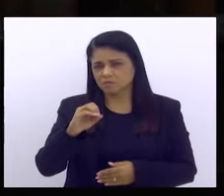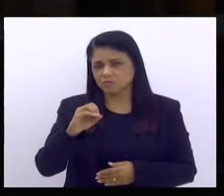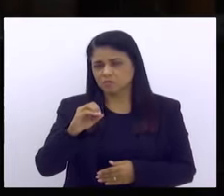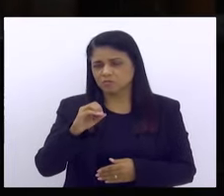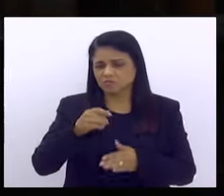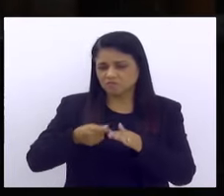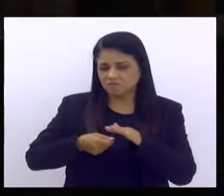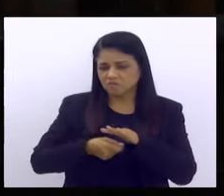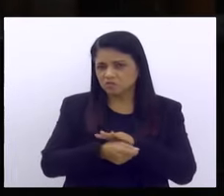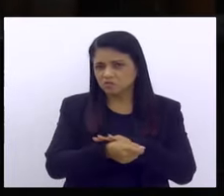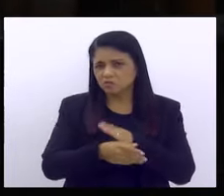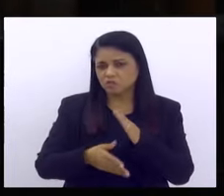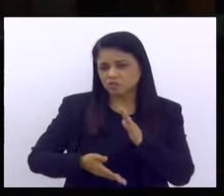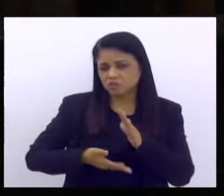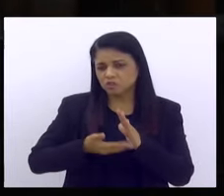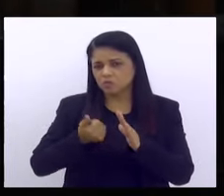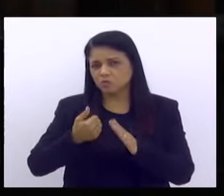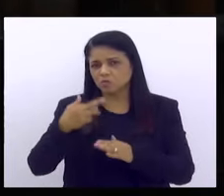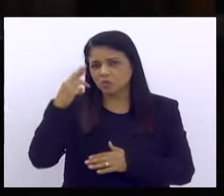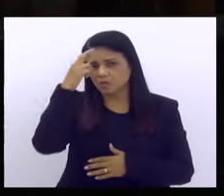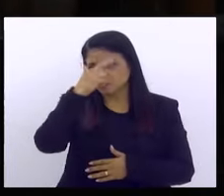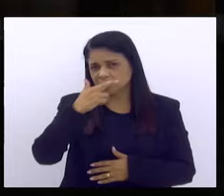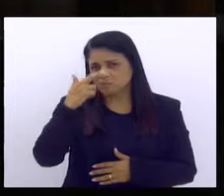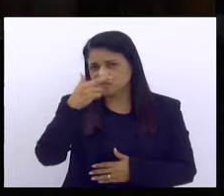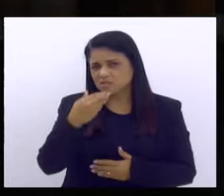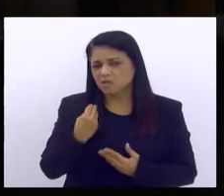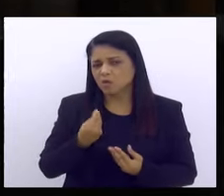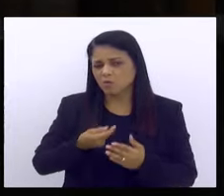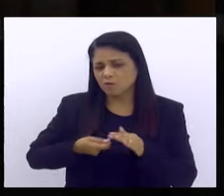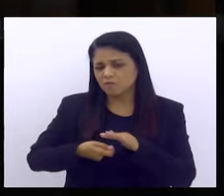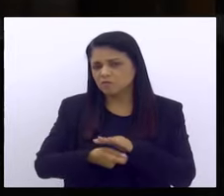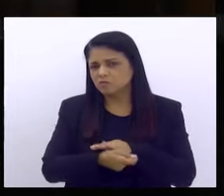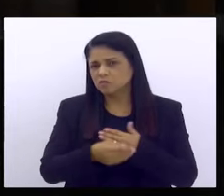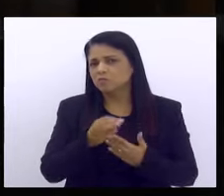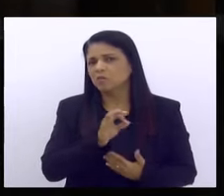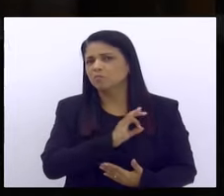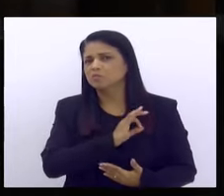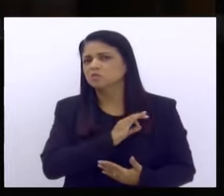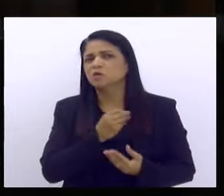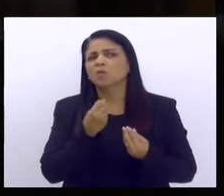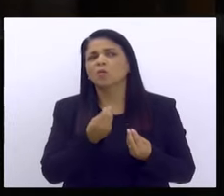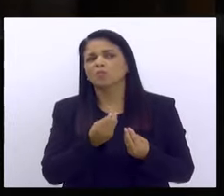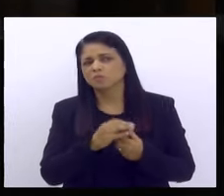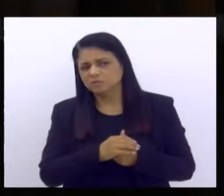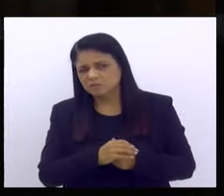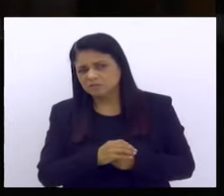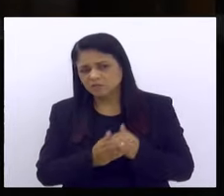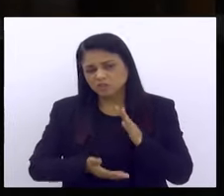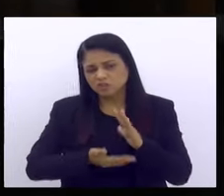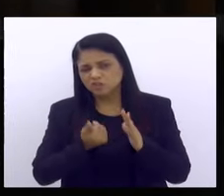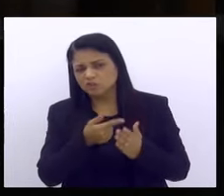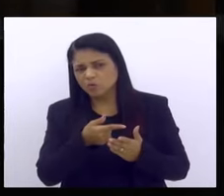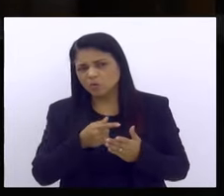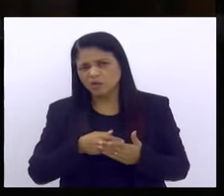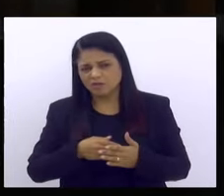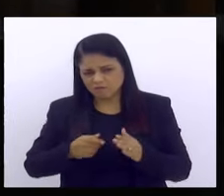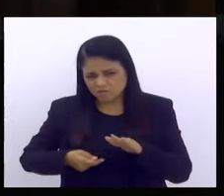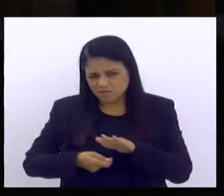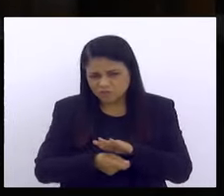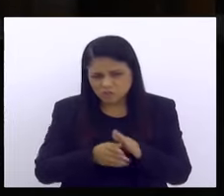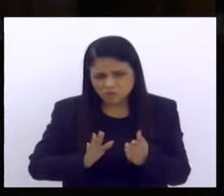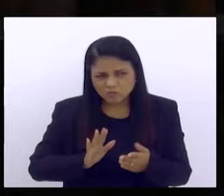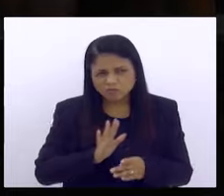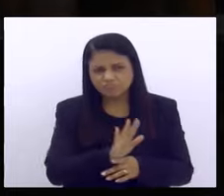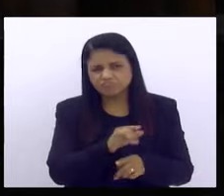à investigação, à perícia. Como assim investindo na polícia? Investindo para que a polícia mate mais, para que o